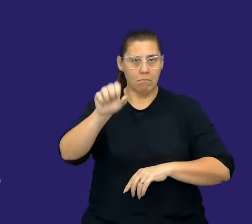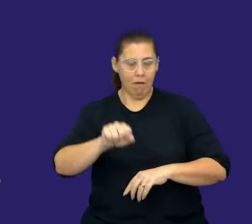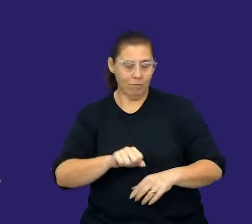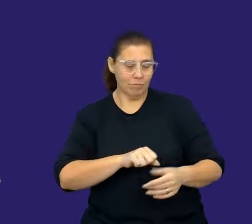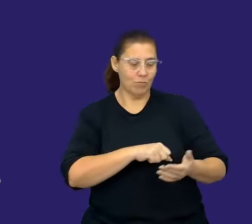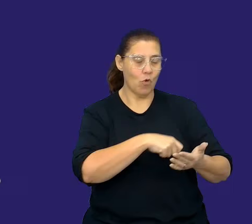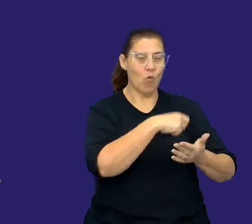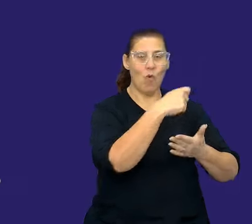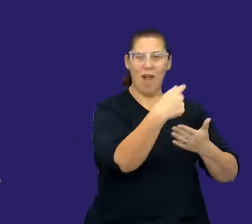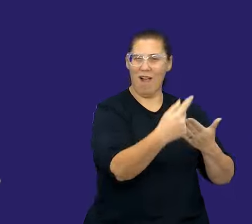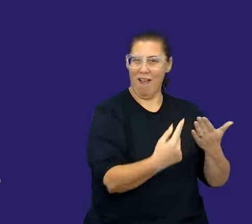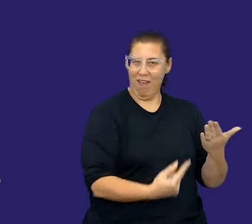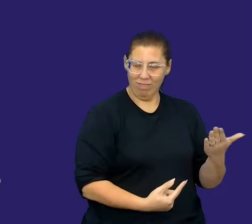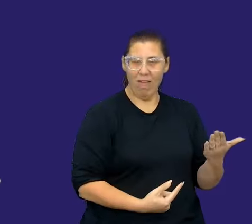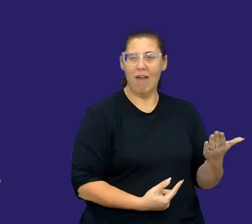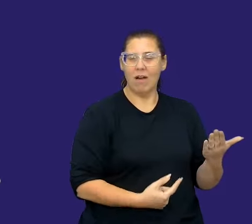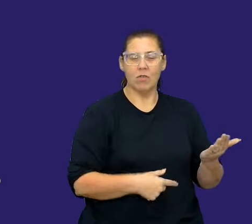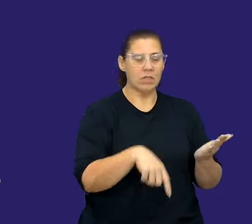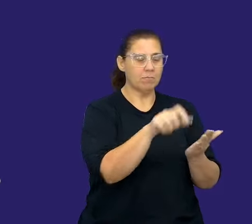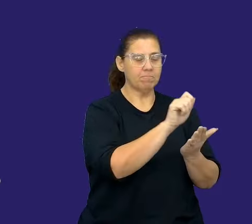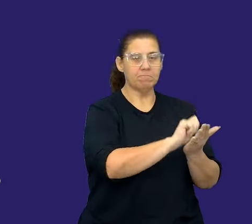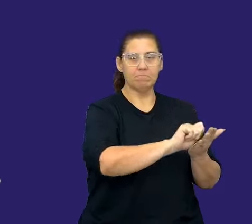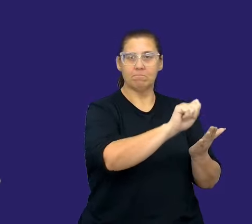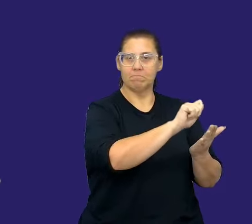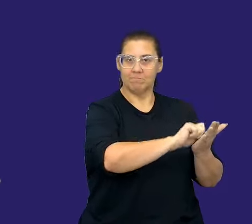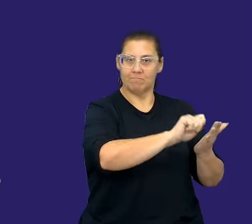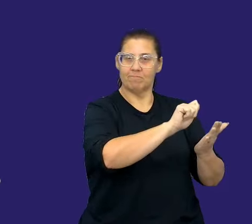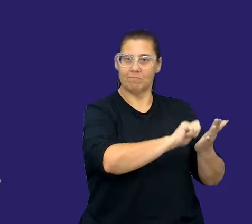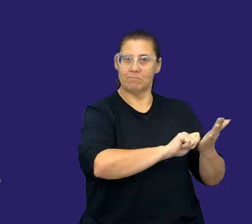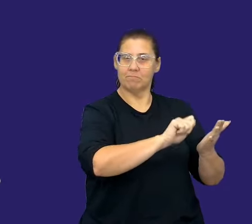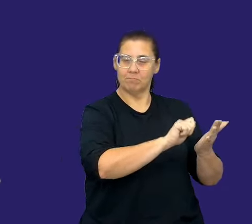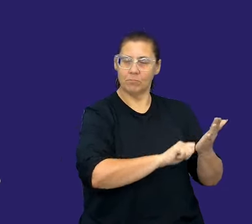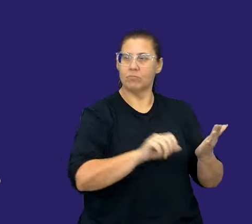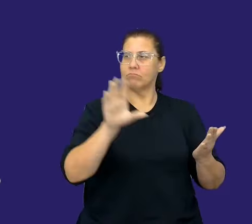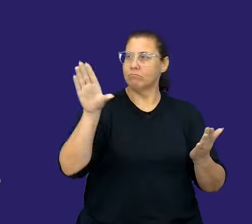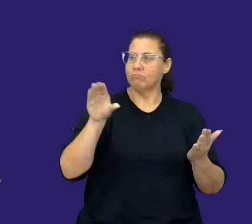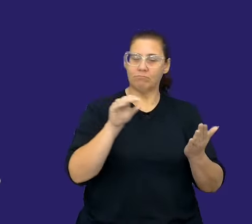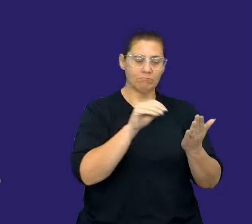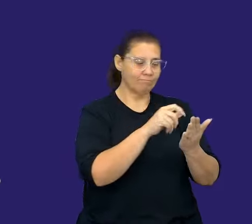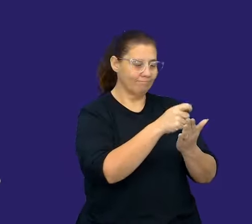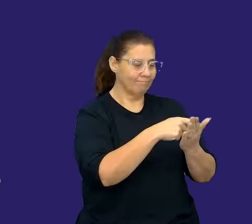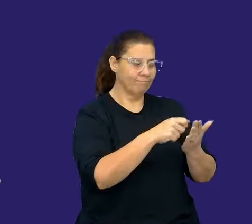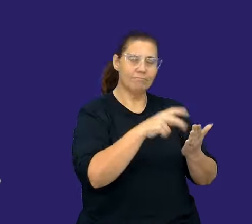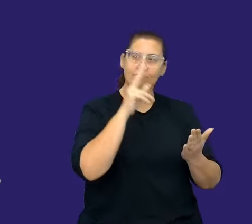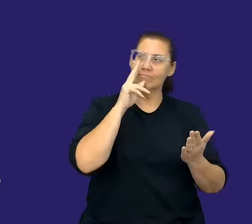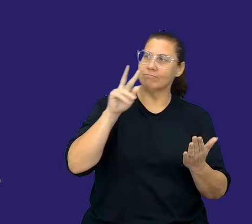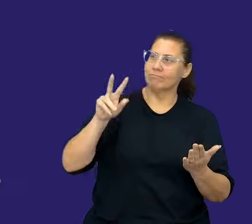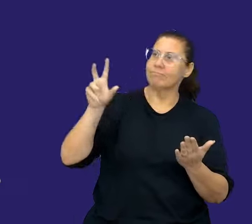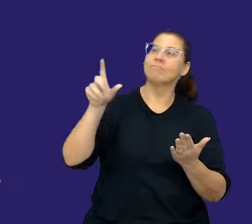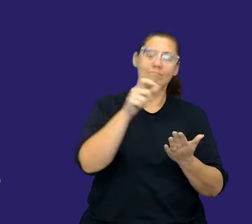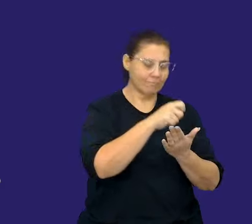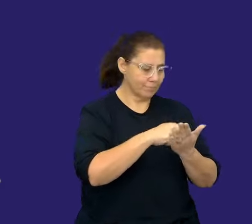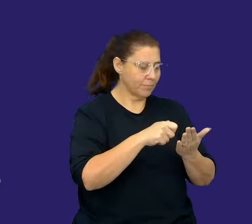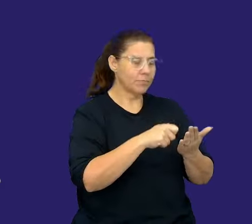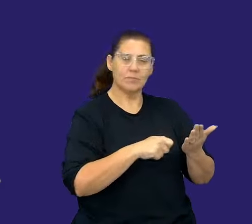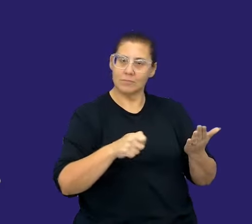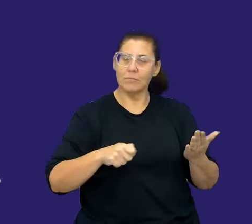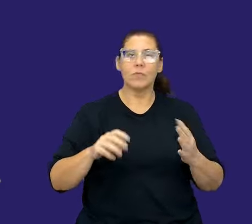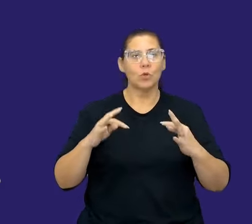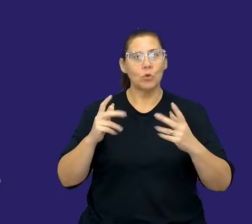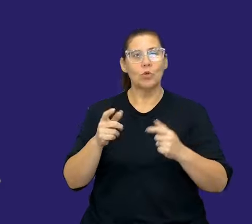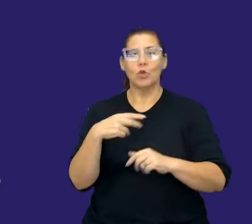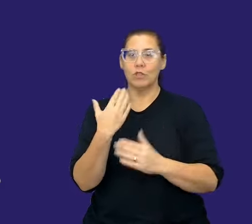caderno, aquele caderno de bordo que vocês fazem os registros das ATPCs e que tomem notas sobre a